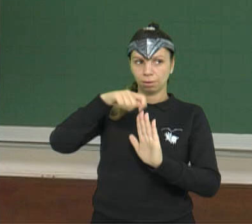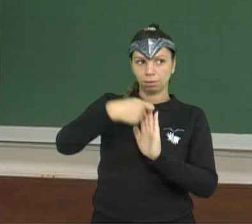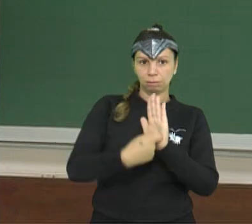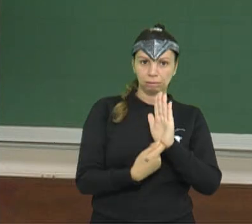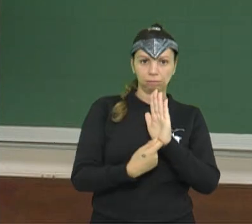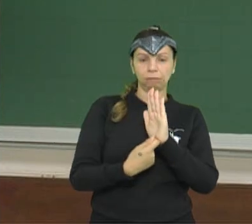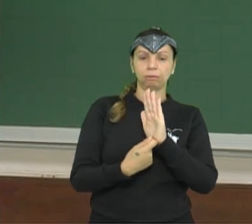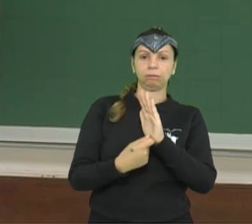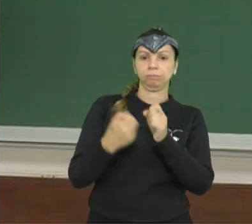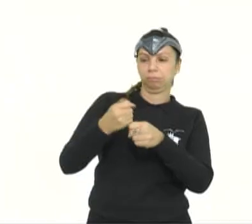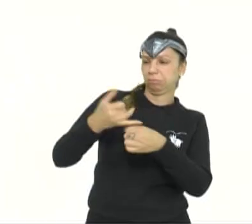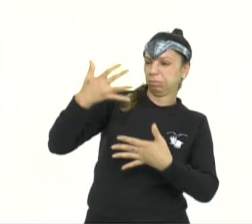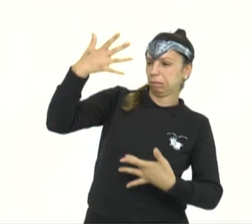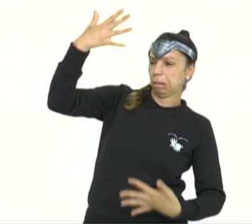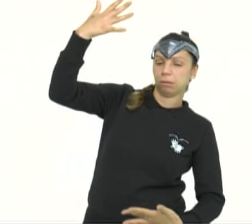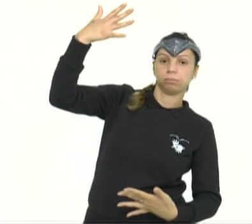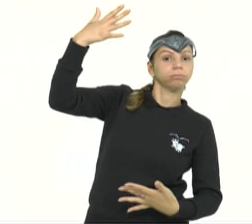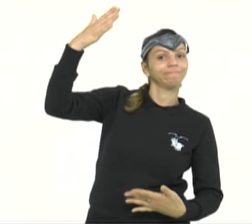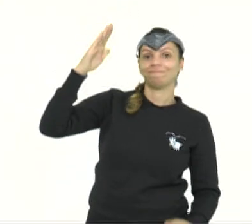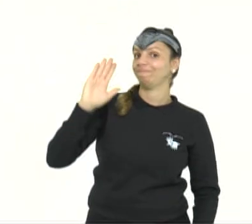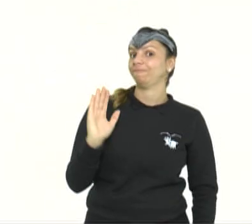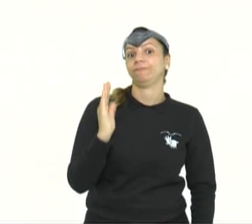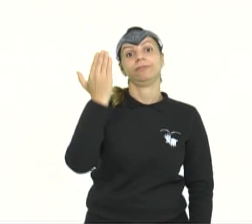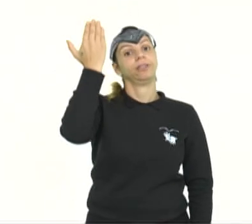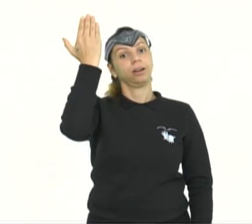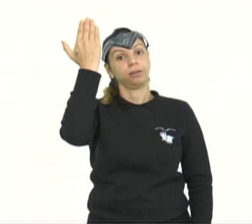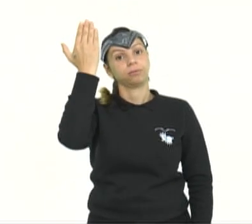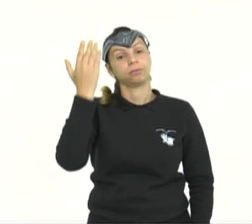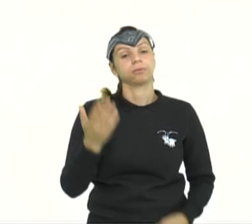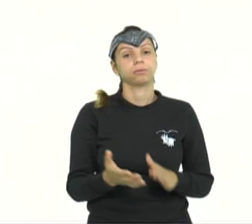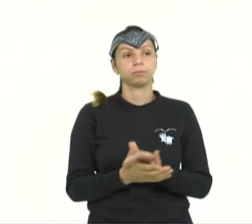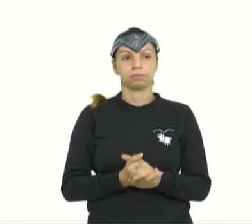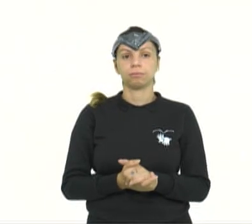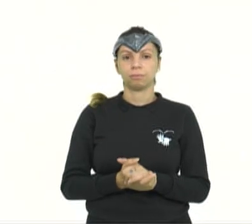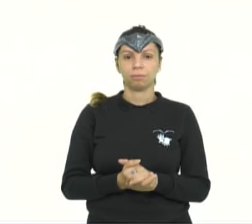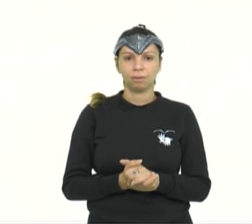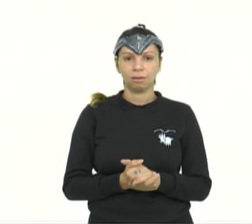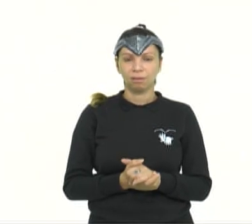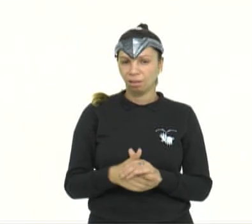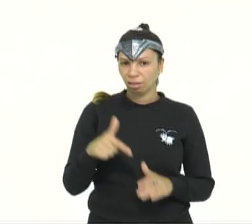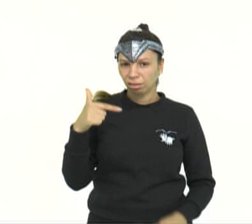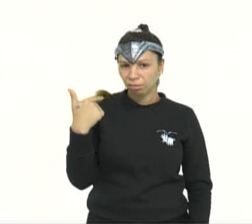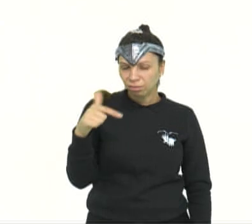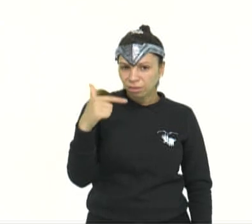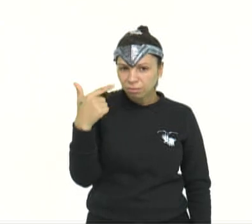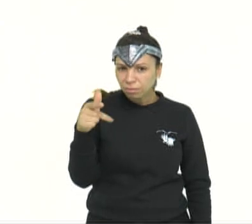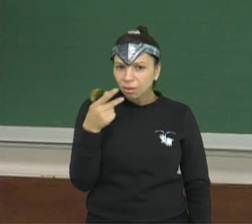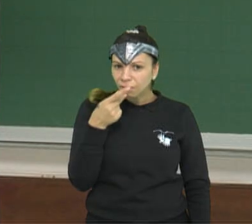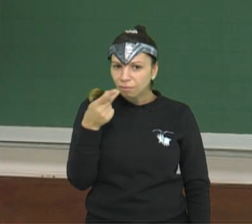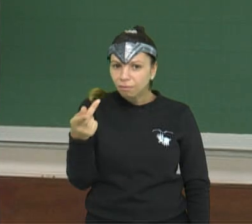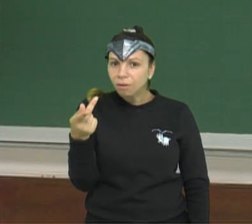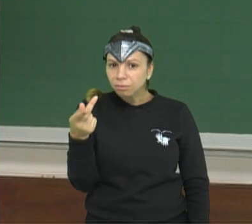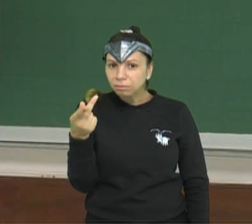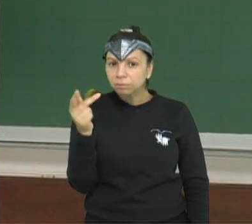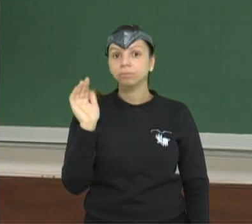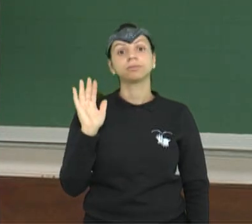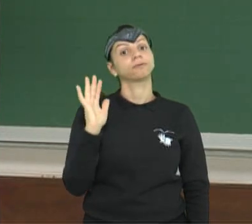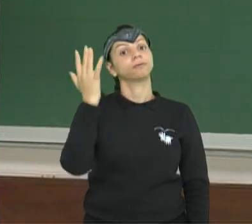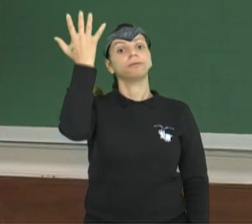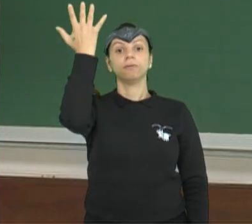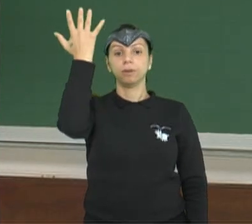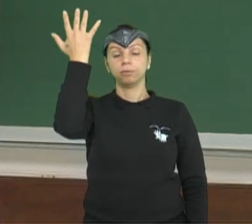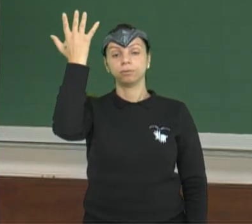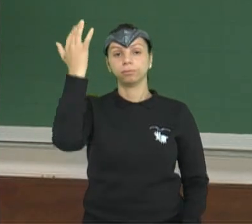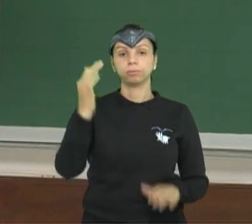grandes. False. Não apresentar falas. False. Nós vimos que